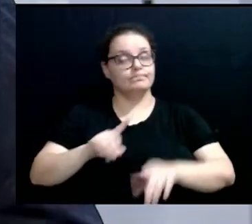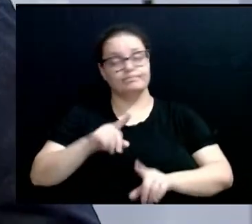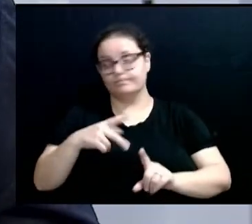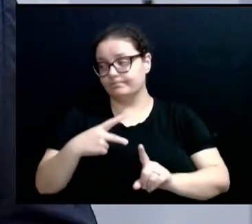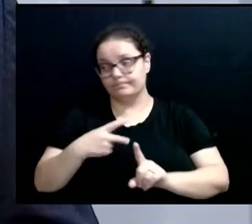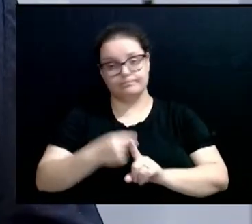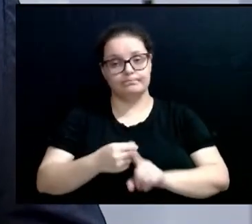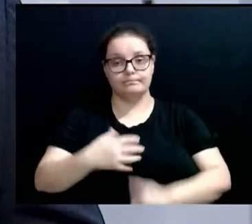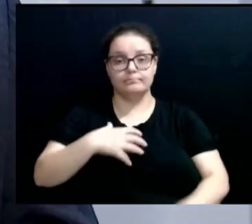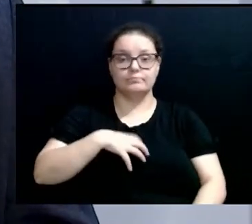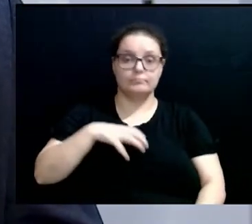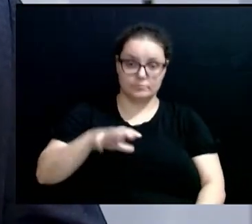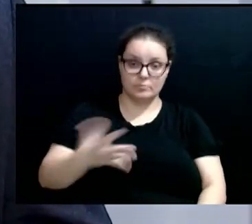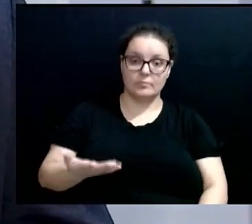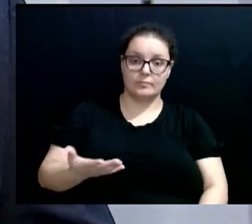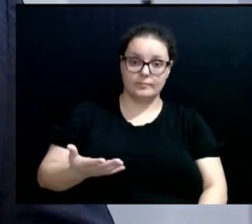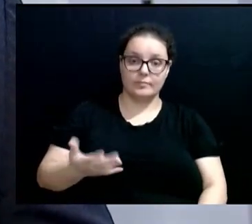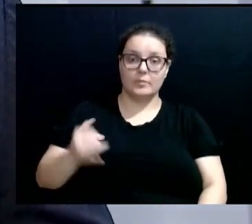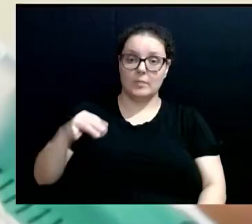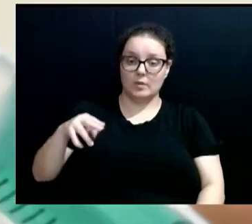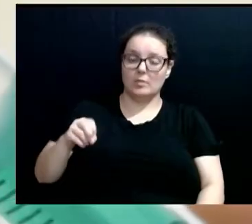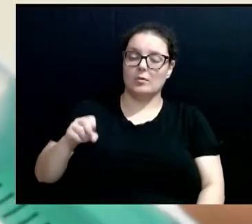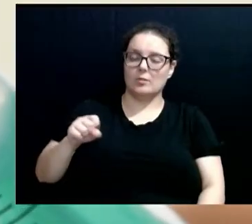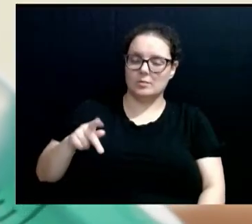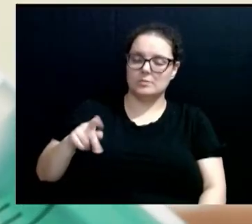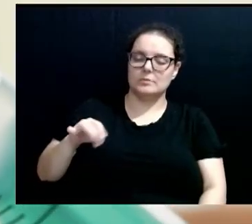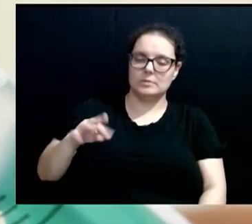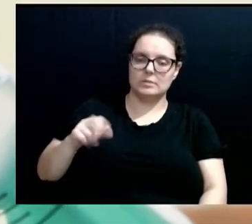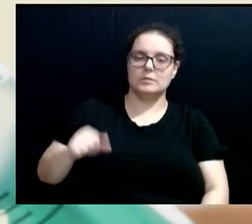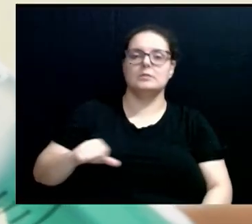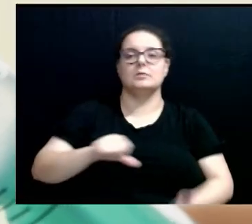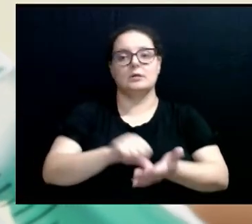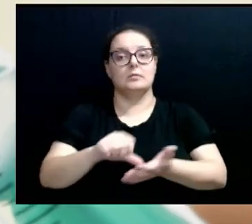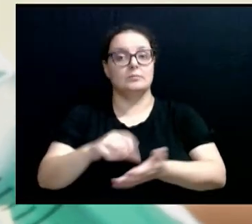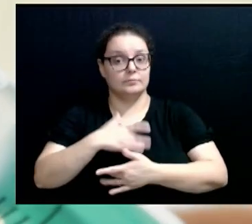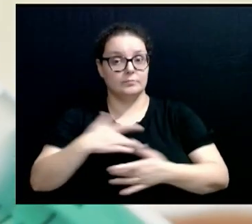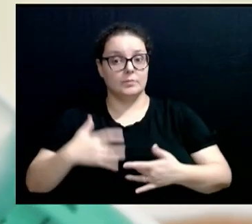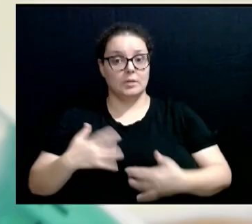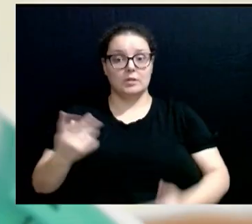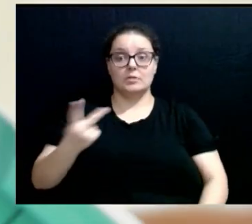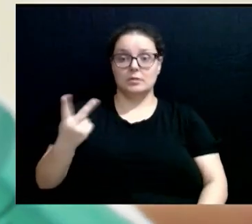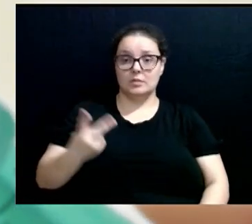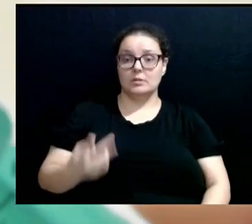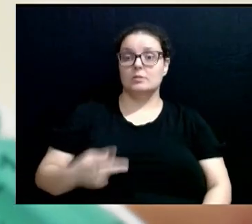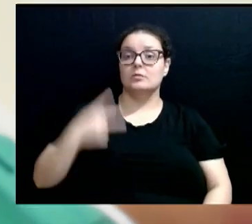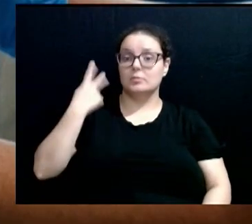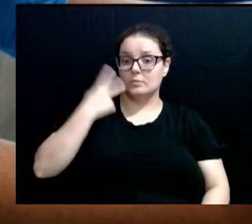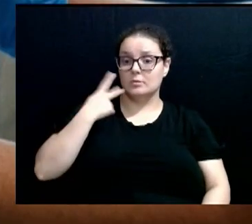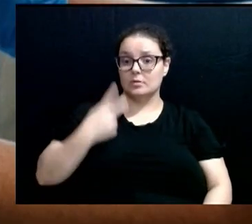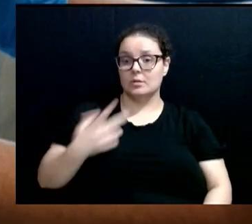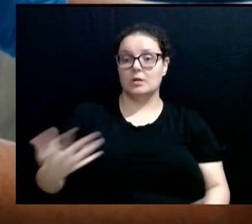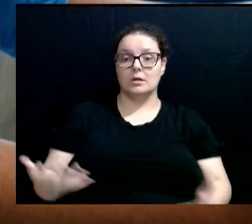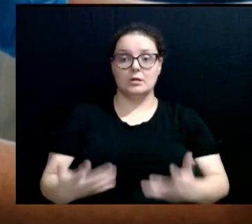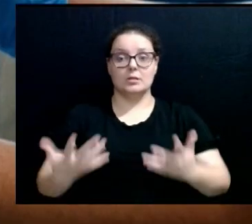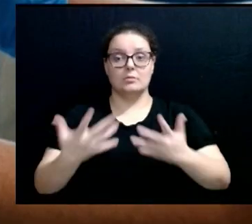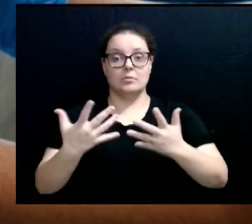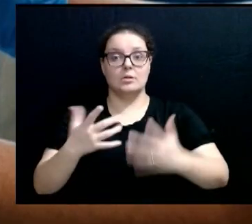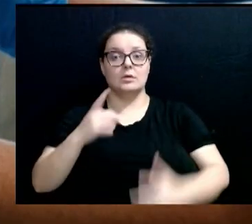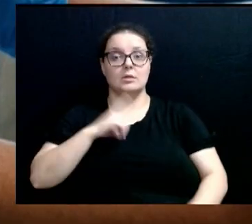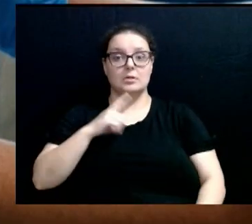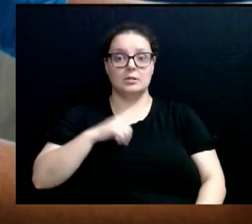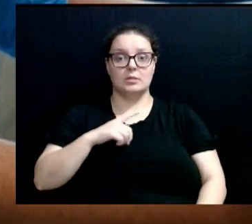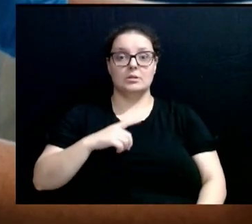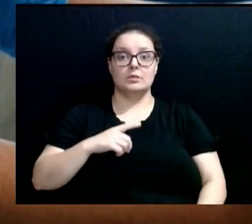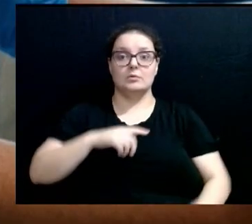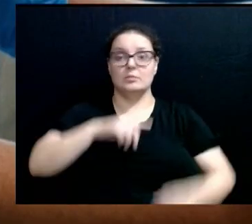às vezes muito inóspita, das unidades de saúde. Ainda segundo o parlamentar, a iniciativa prevê que pessoas com TEA possam